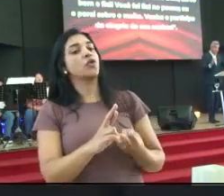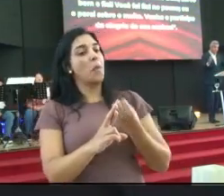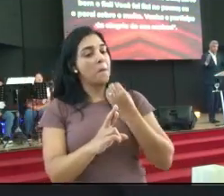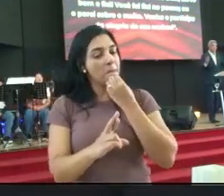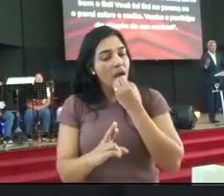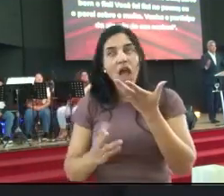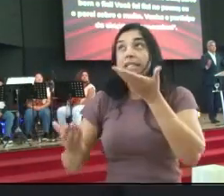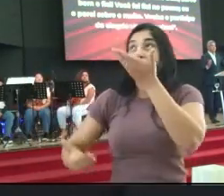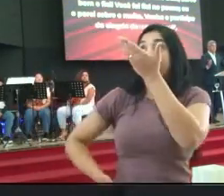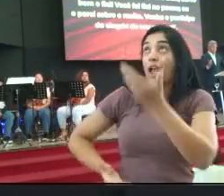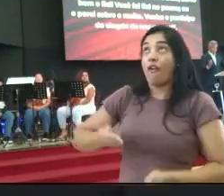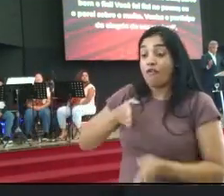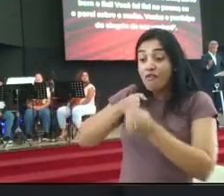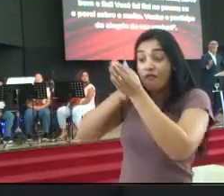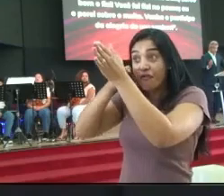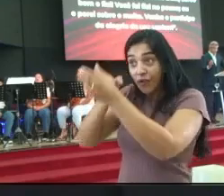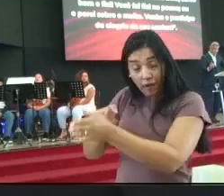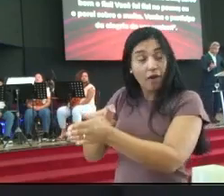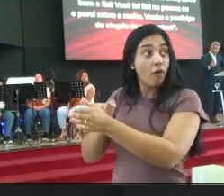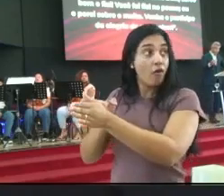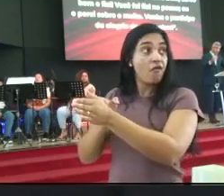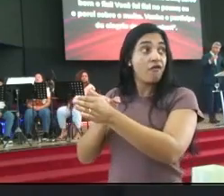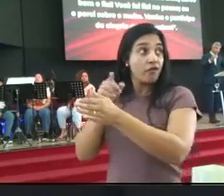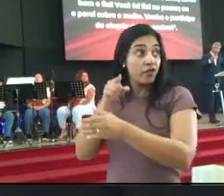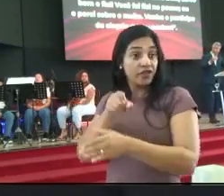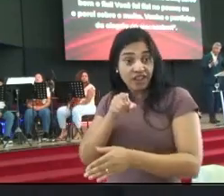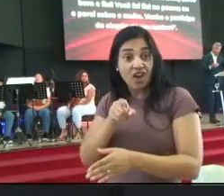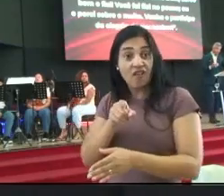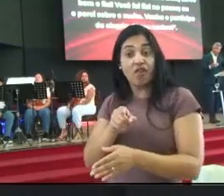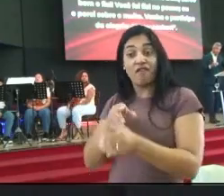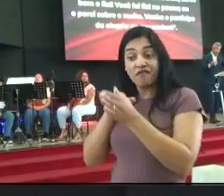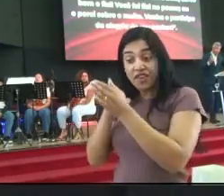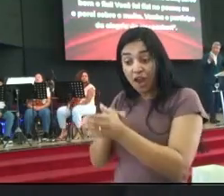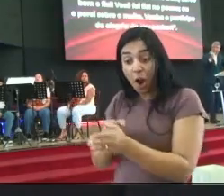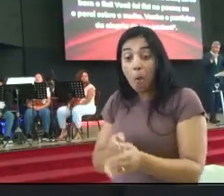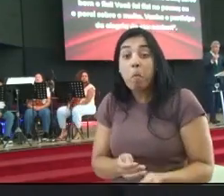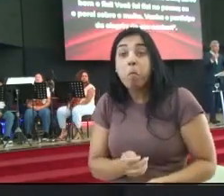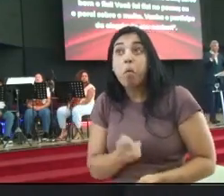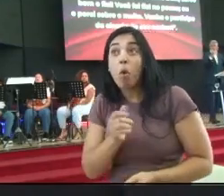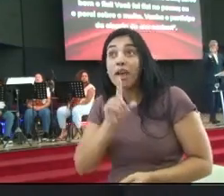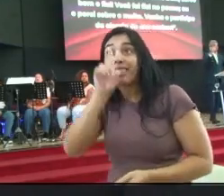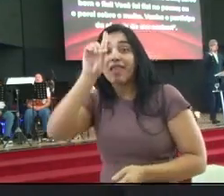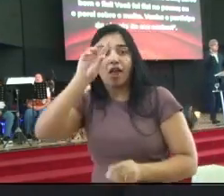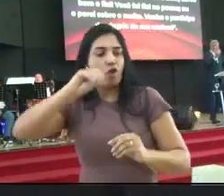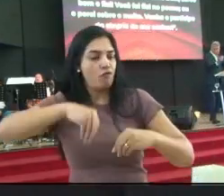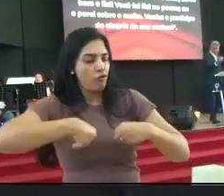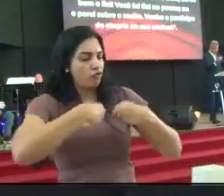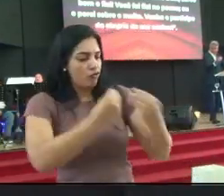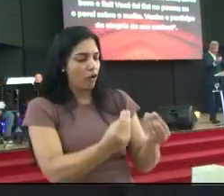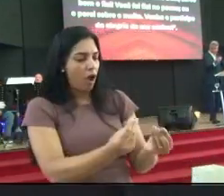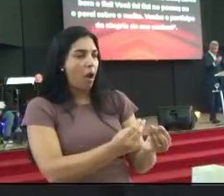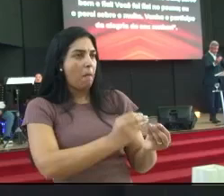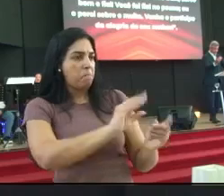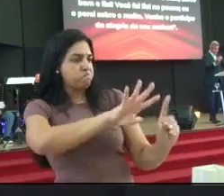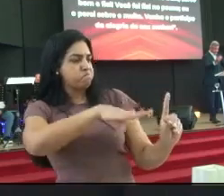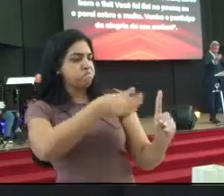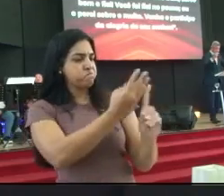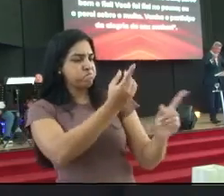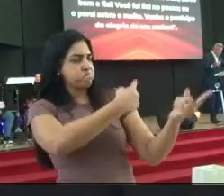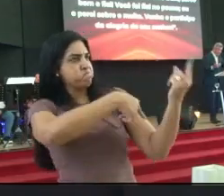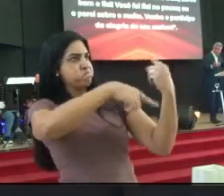bem, servo bom e fiel. Você foi fiel no pouco e eu o porei sobre o